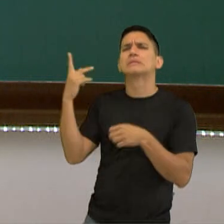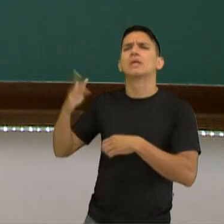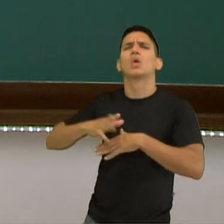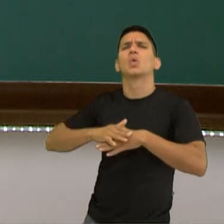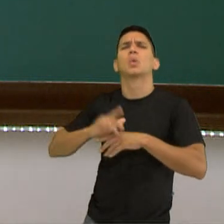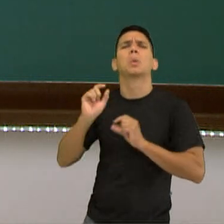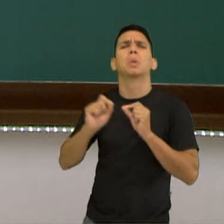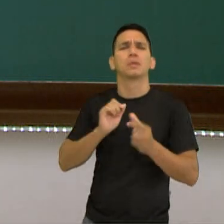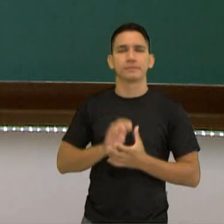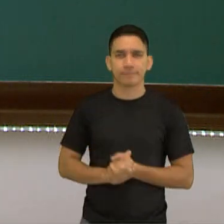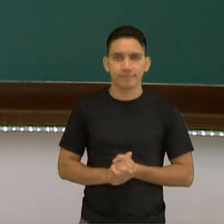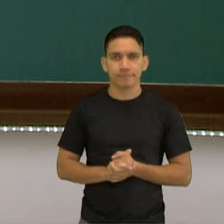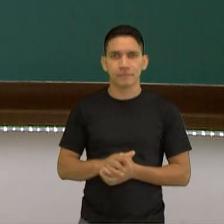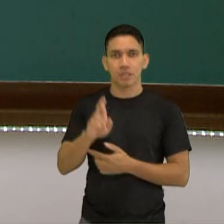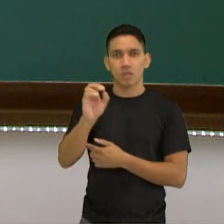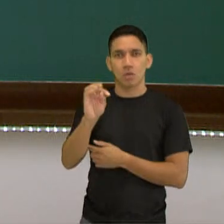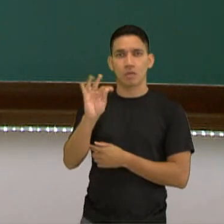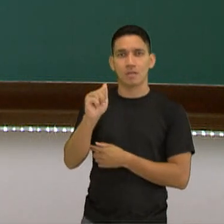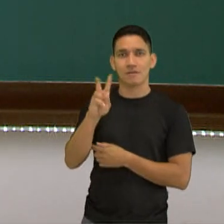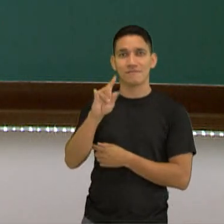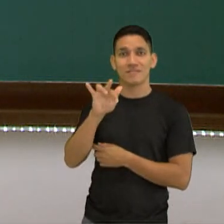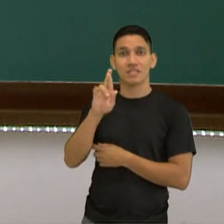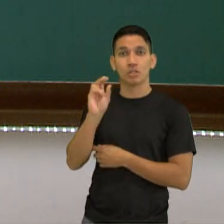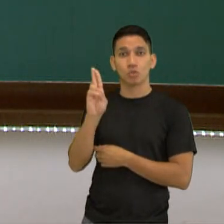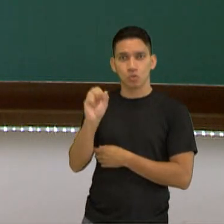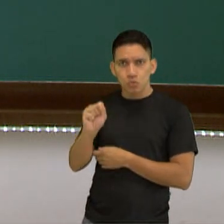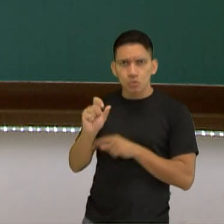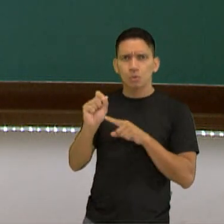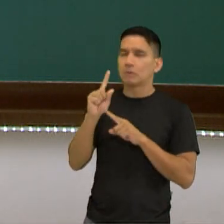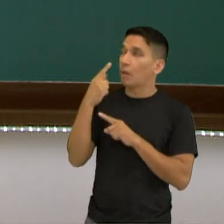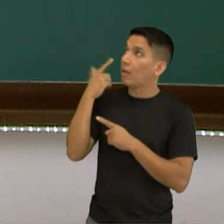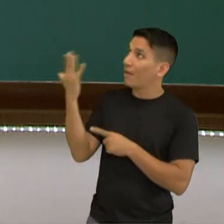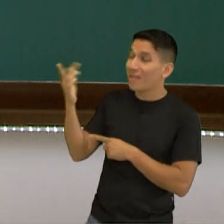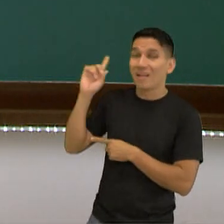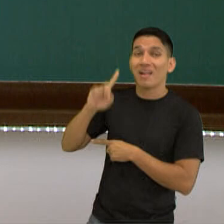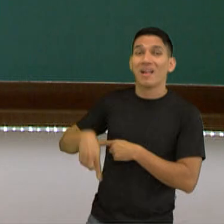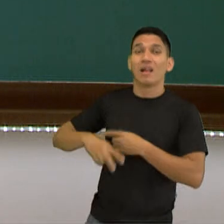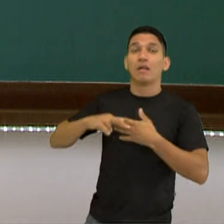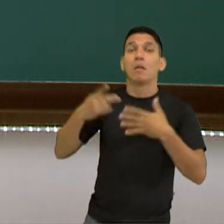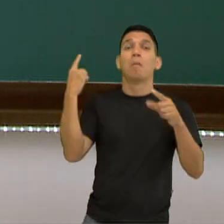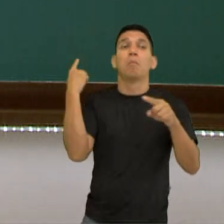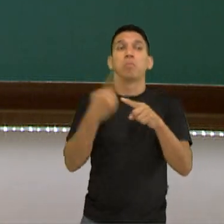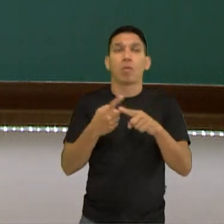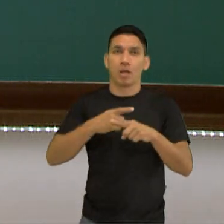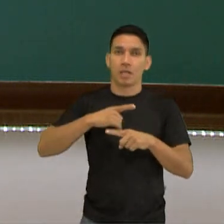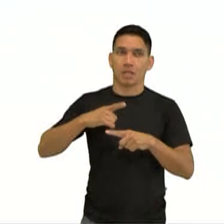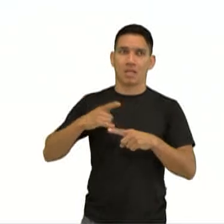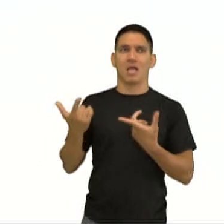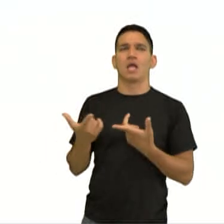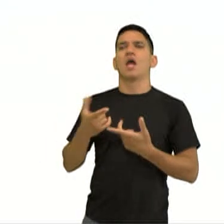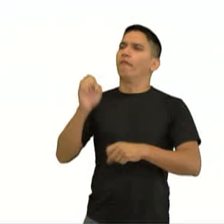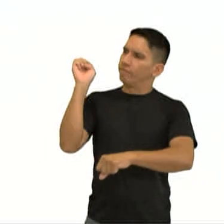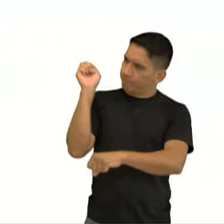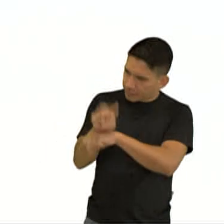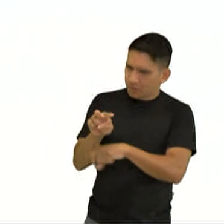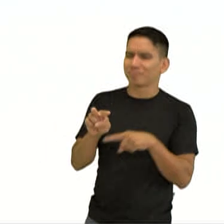Então, nós temos aqui o rotavírus. Então, ele é causada por um agente, por um